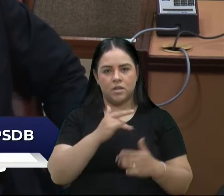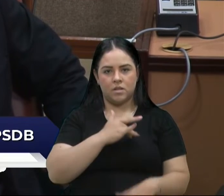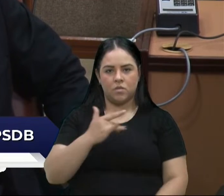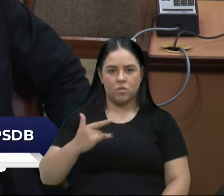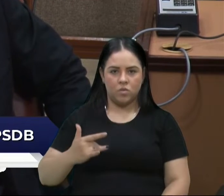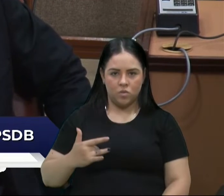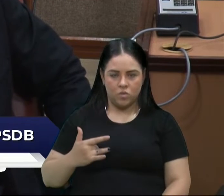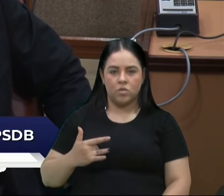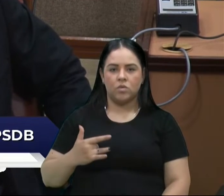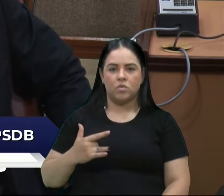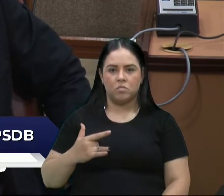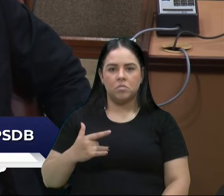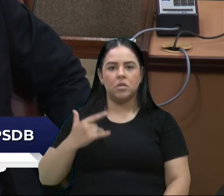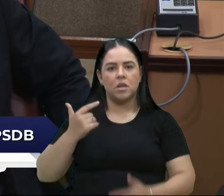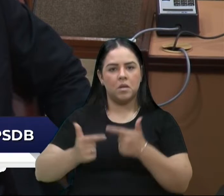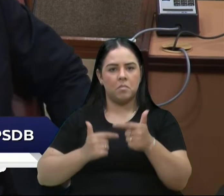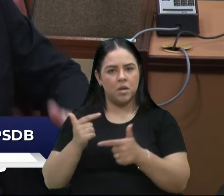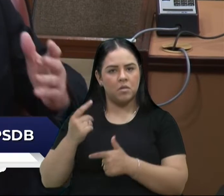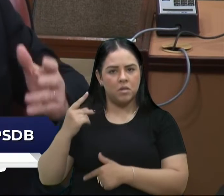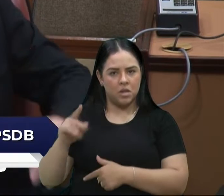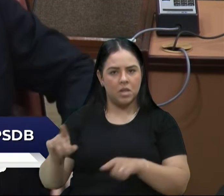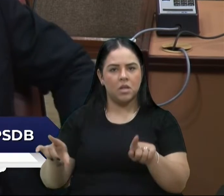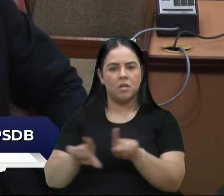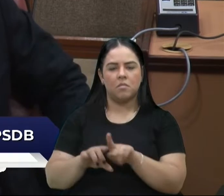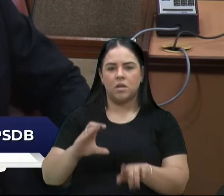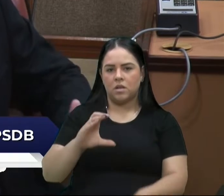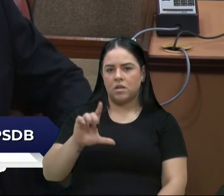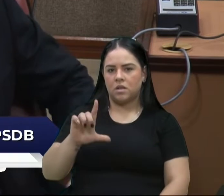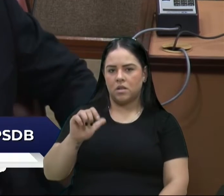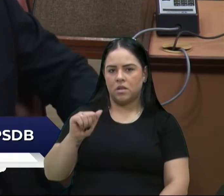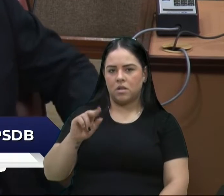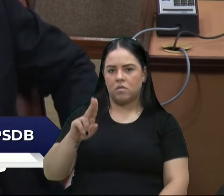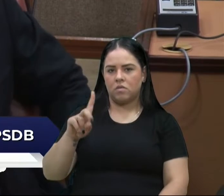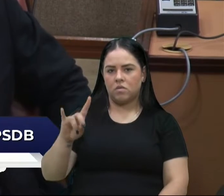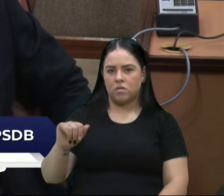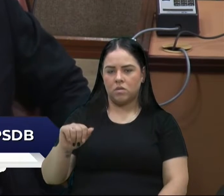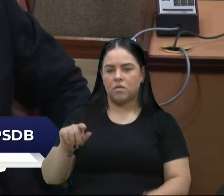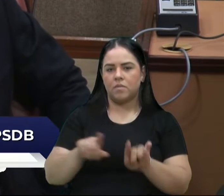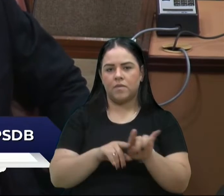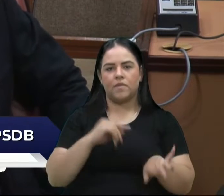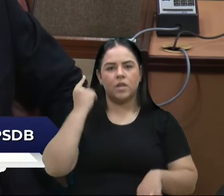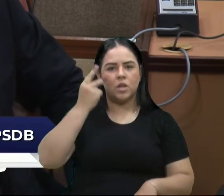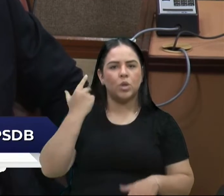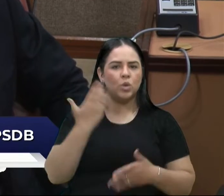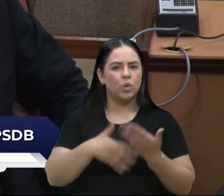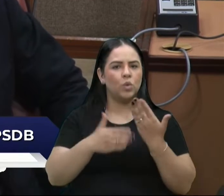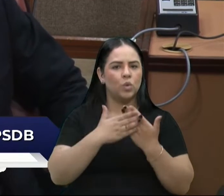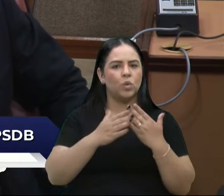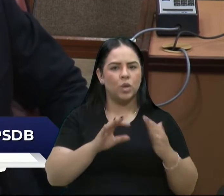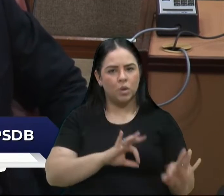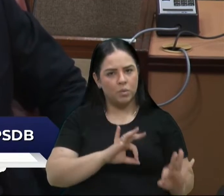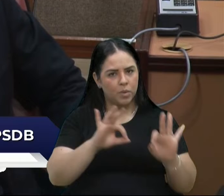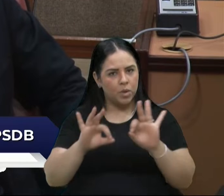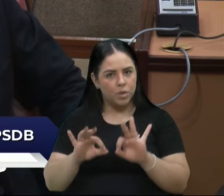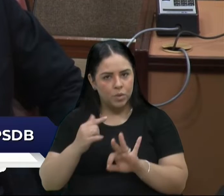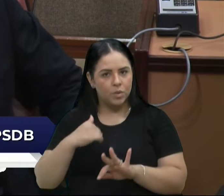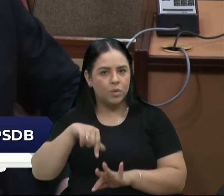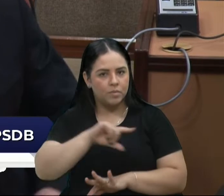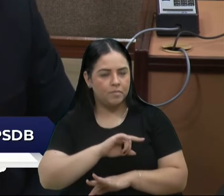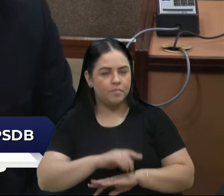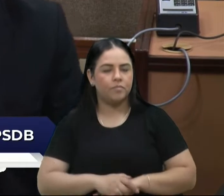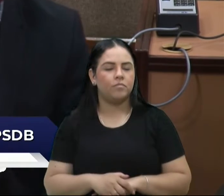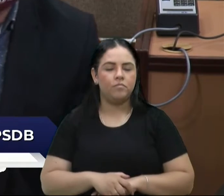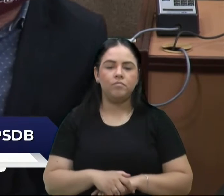Saúde, pelo brilhante trabalho que faz, a Cláudia aqui, os vereadores, enfim, todos que estão nos acompanhando.